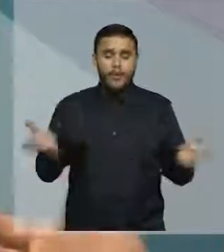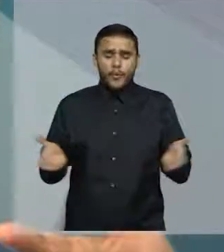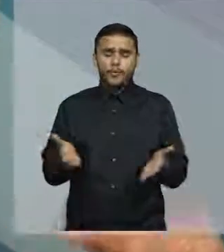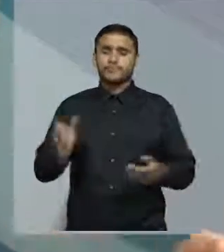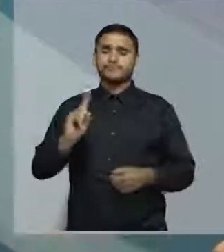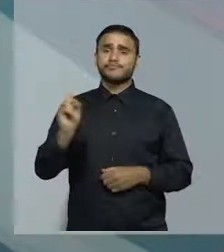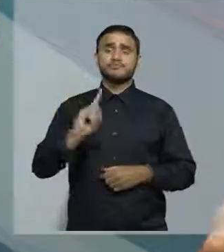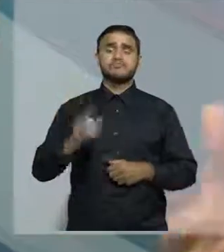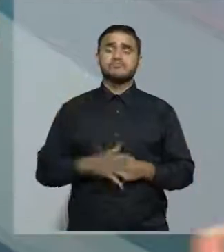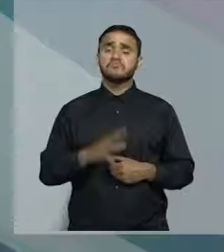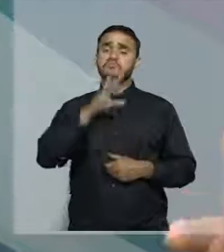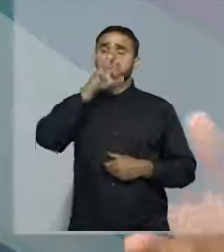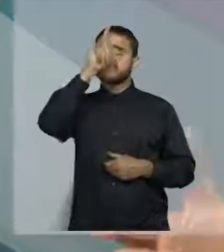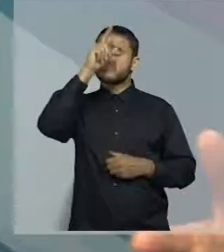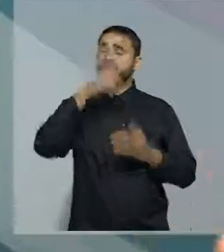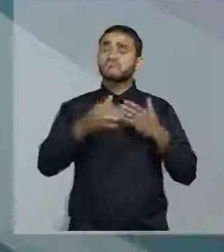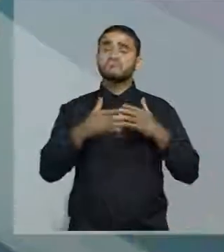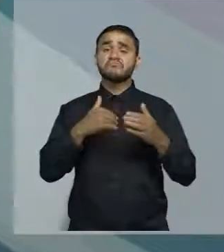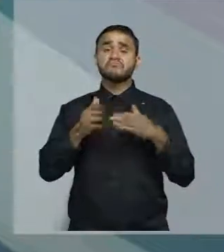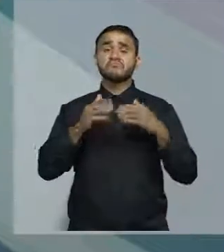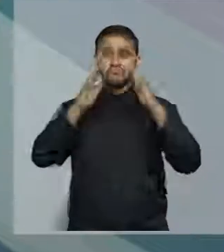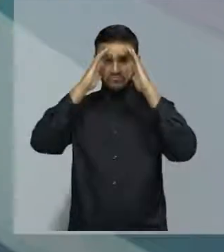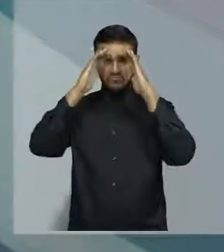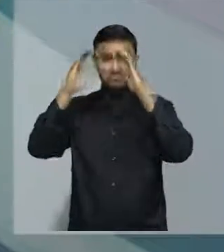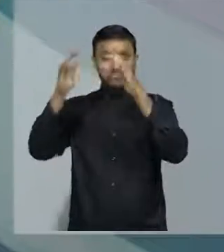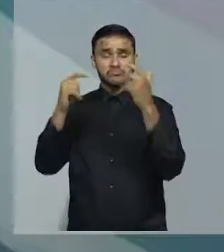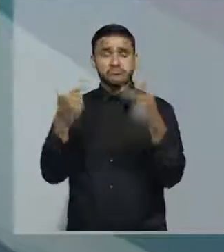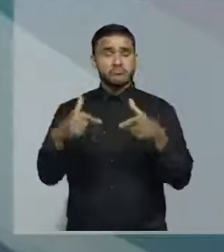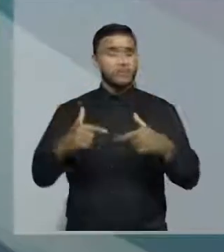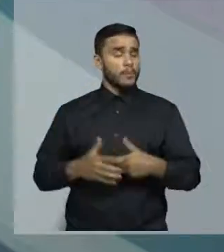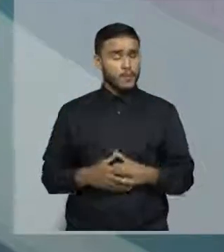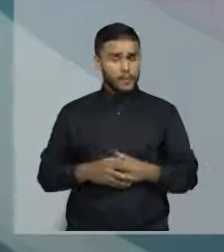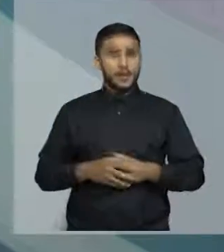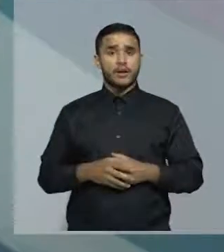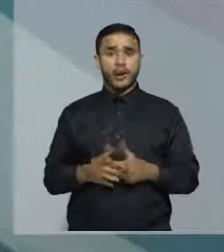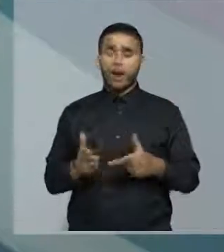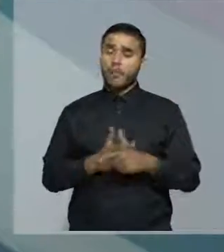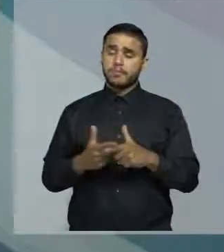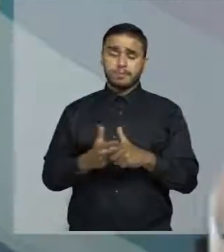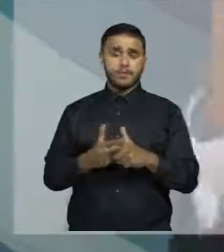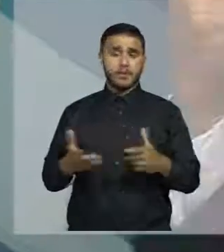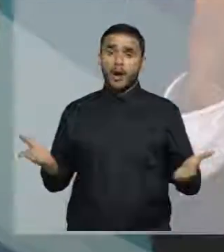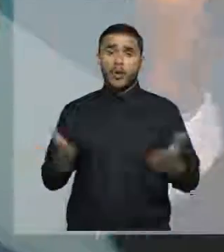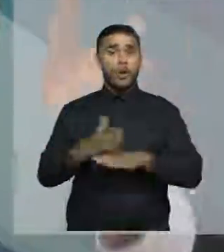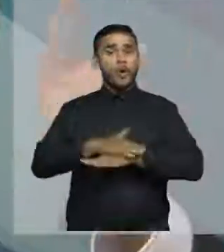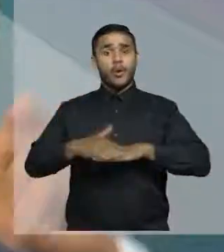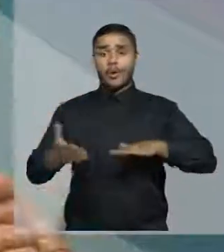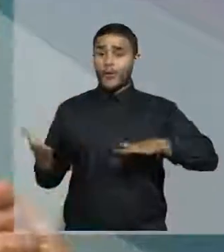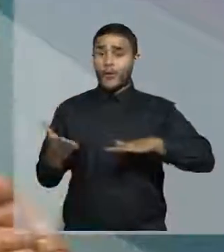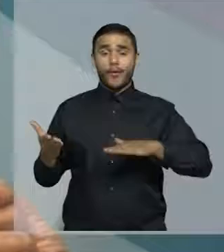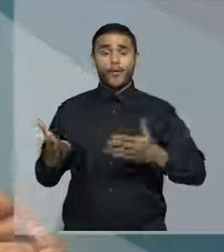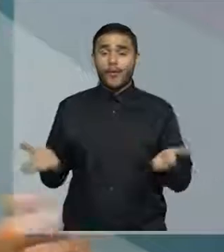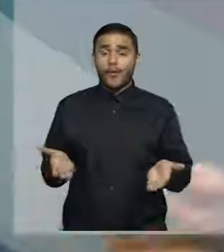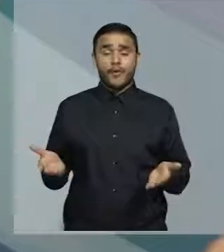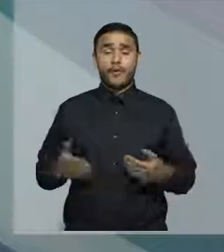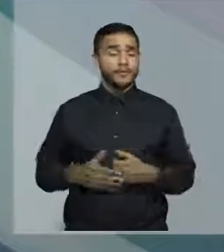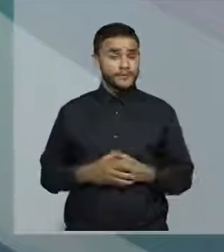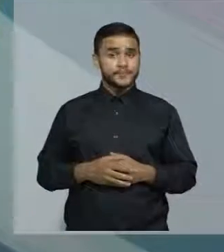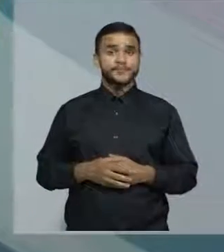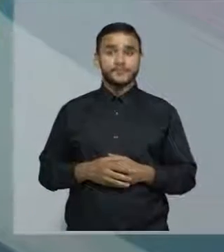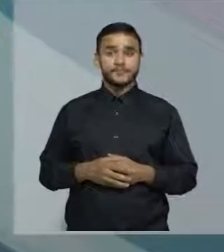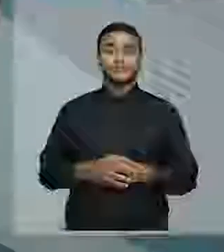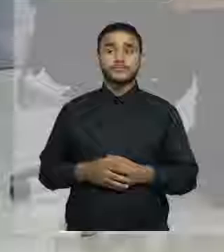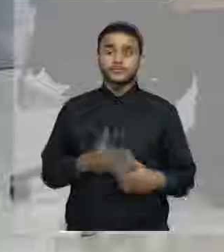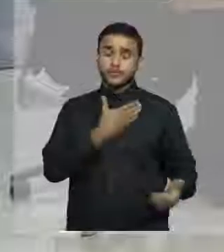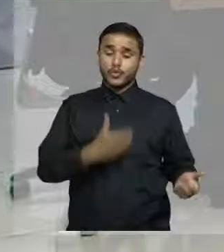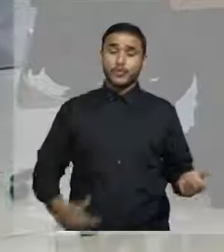muito hoje em pós-modernidade, que é nada mais, nada menos do que uma crise da modernidade. Então, o único controle social que restou foi o